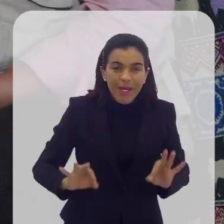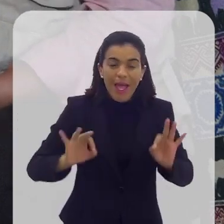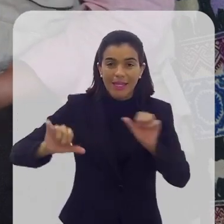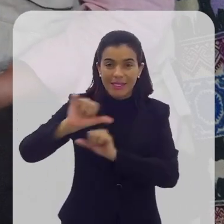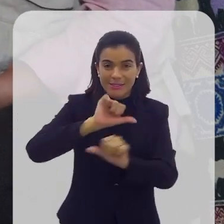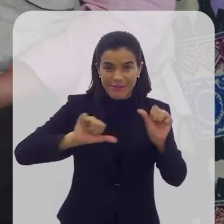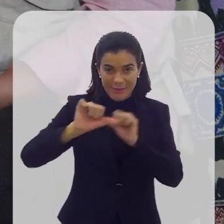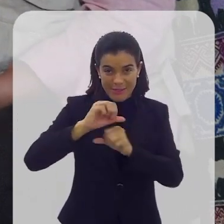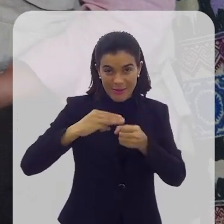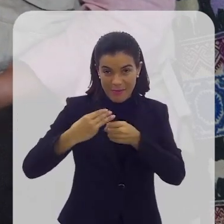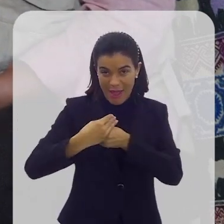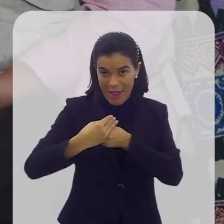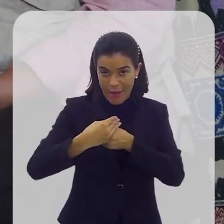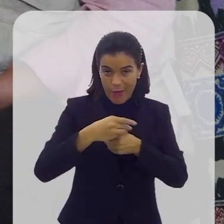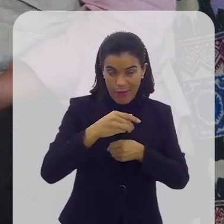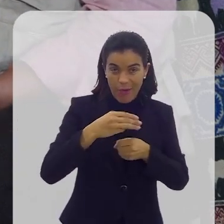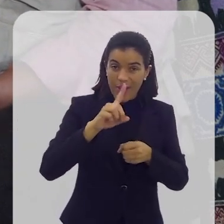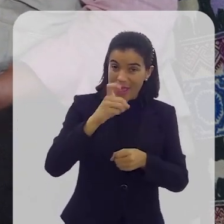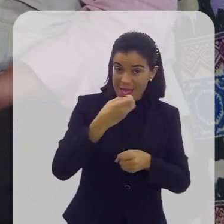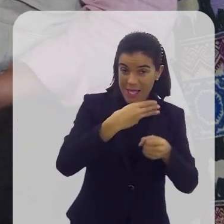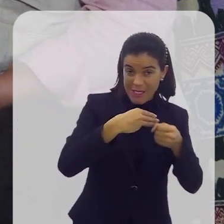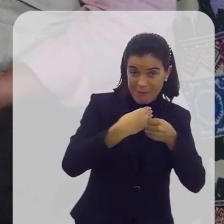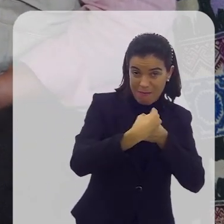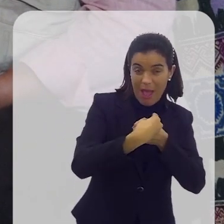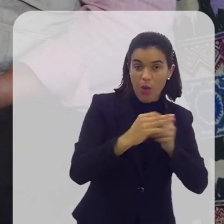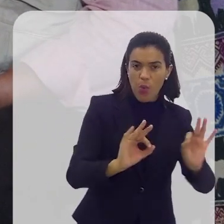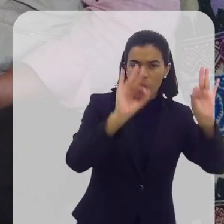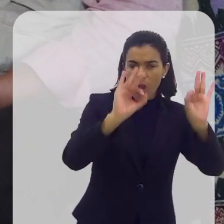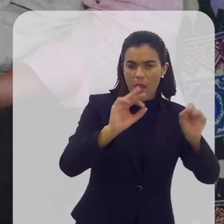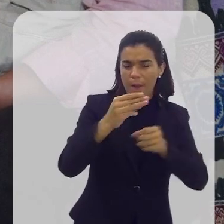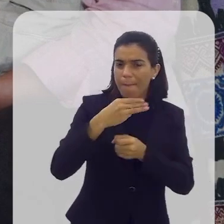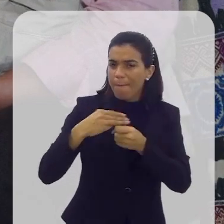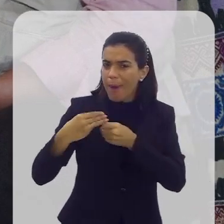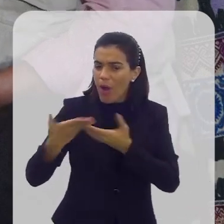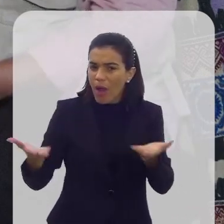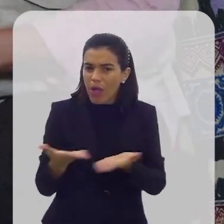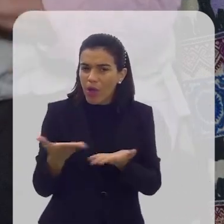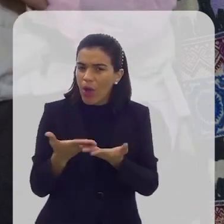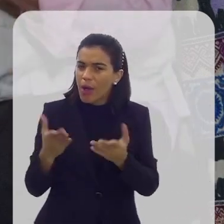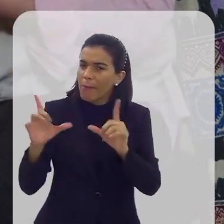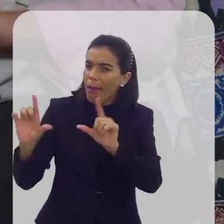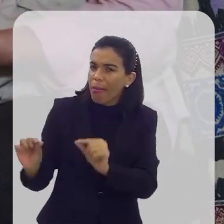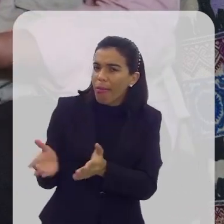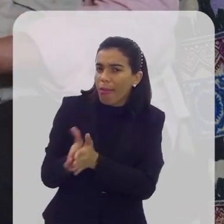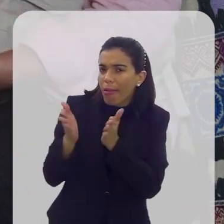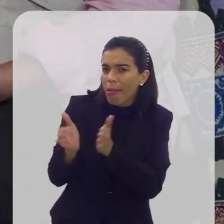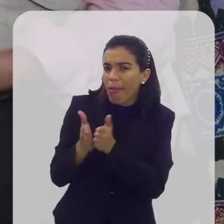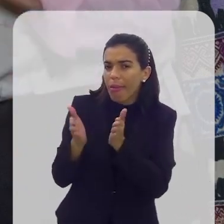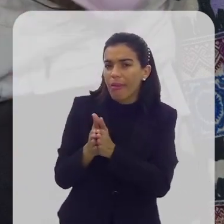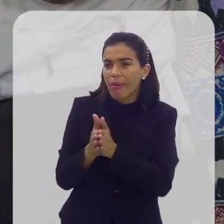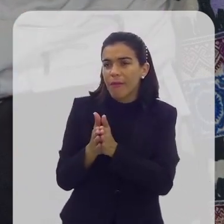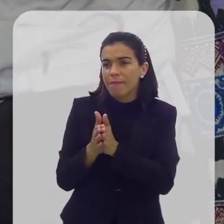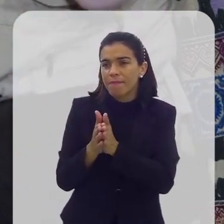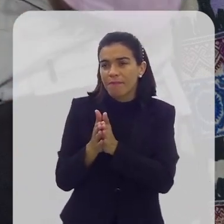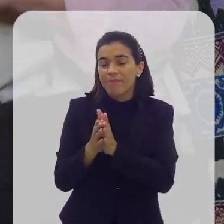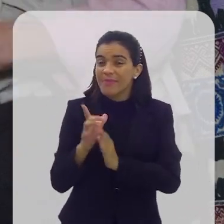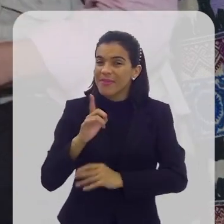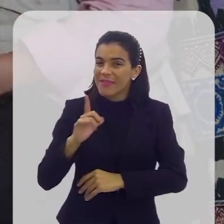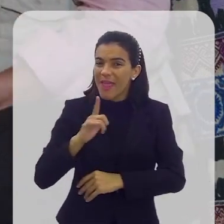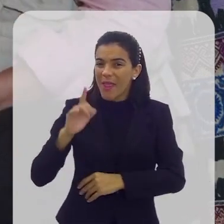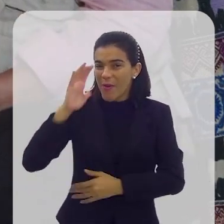porque as ordens para as batidas policiais ou nasceram aqui ou tiveram a conivência de quem estava aqui.